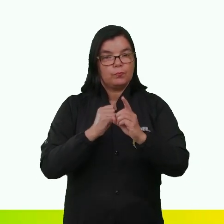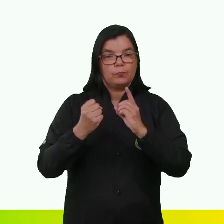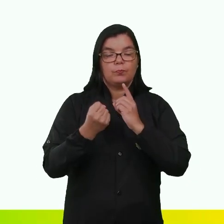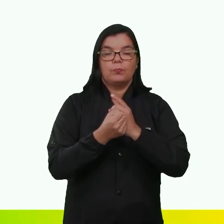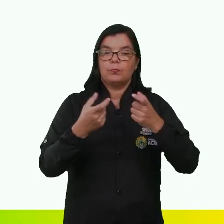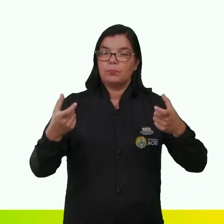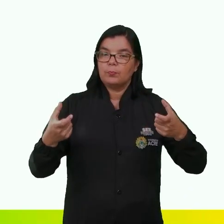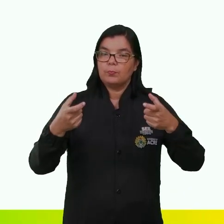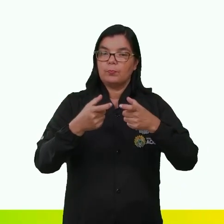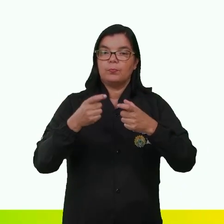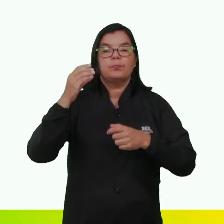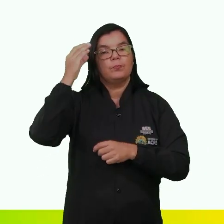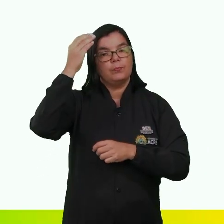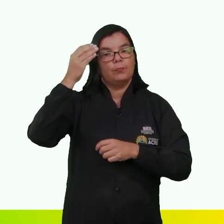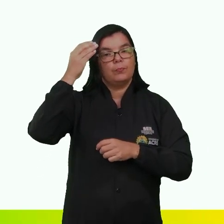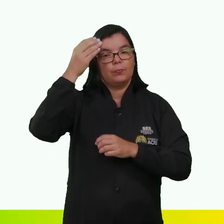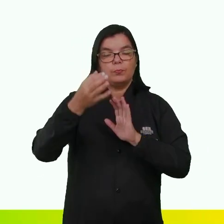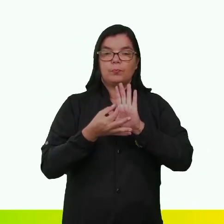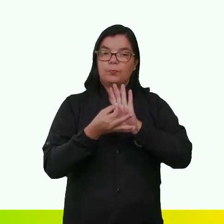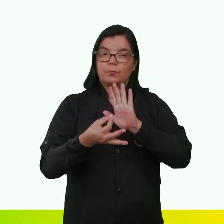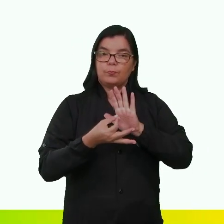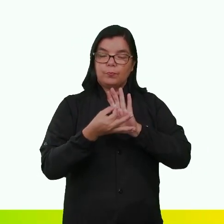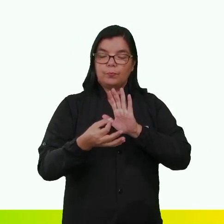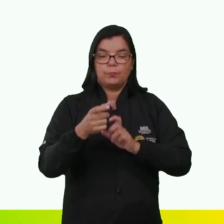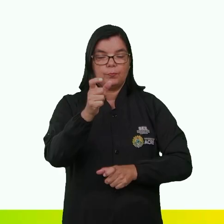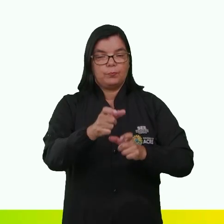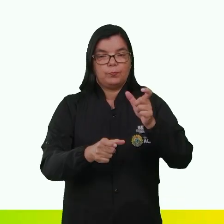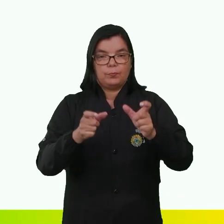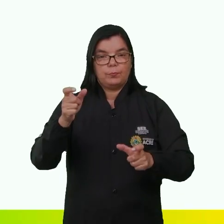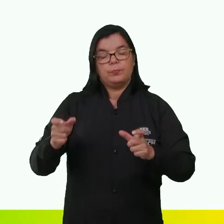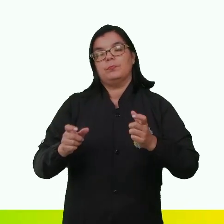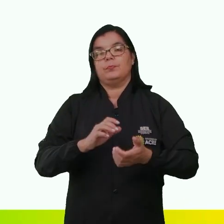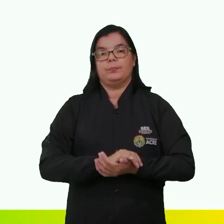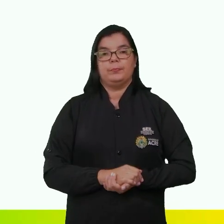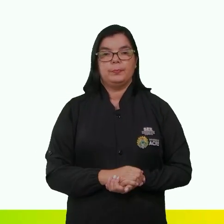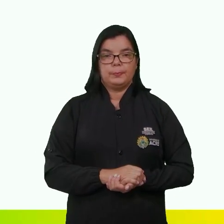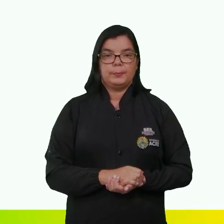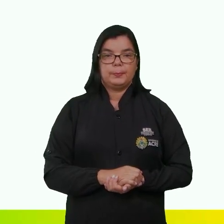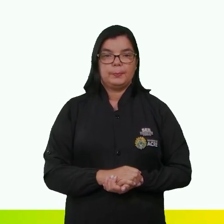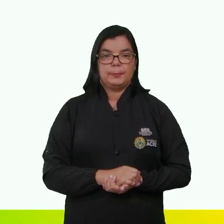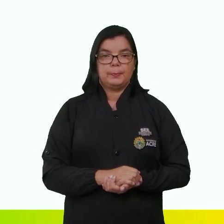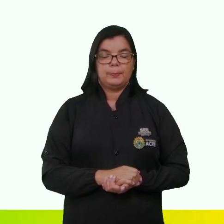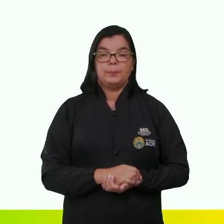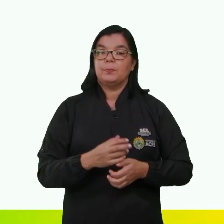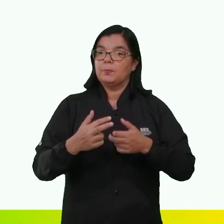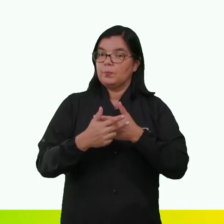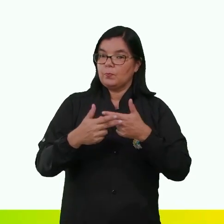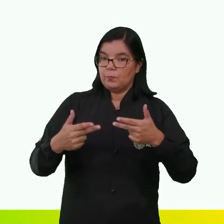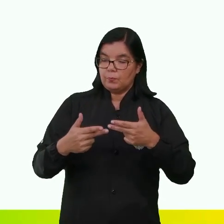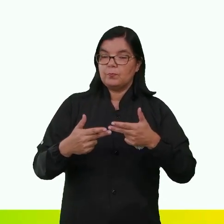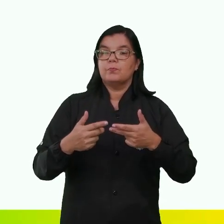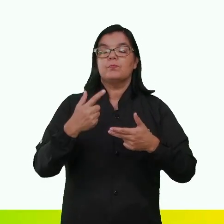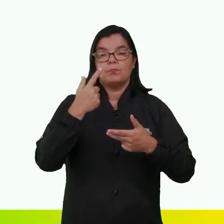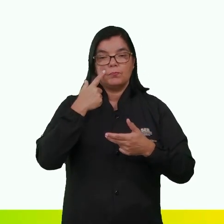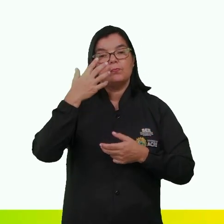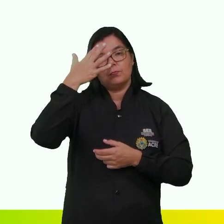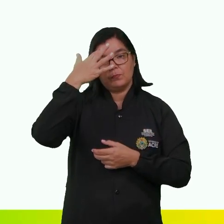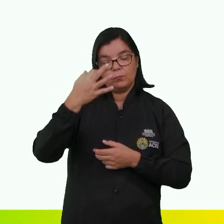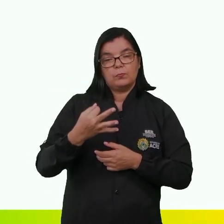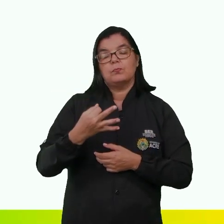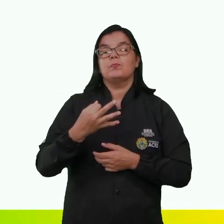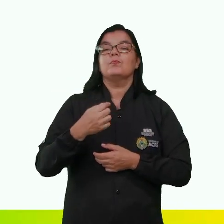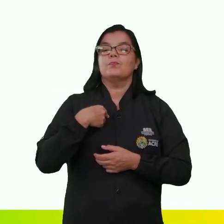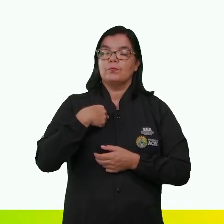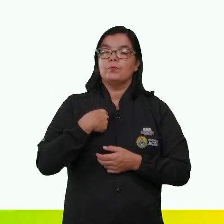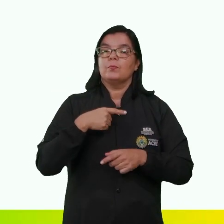conformismo social e reduzir a capacidade crítica dos indivíduos, algo que é absolutamente